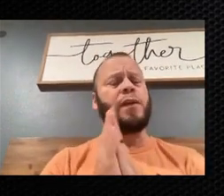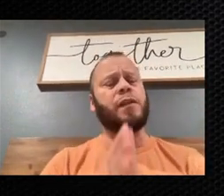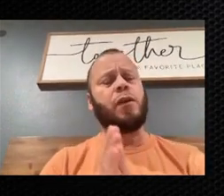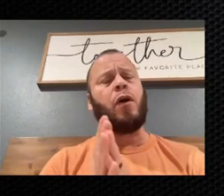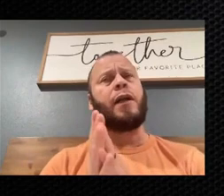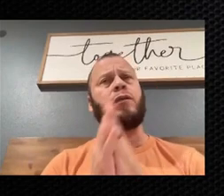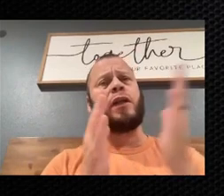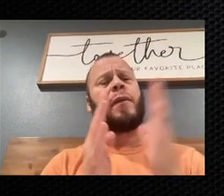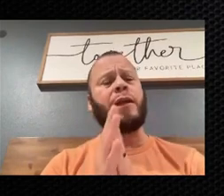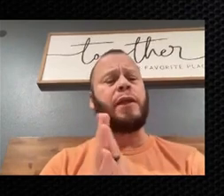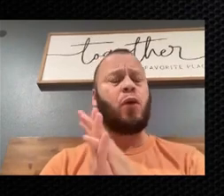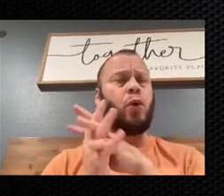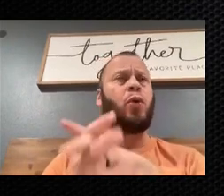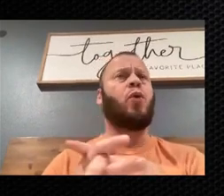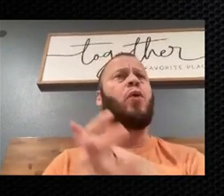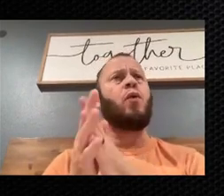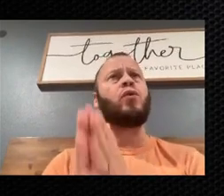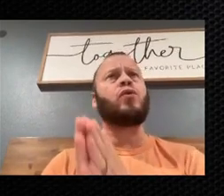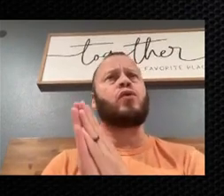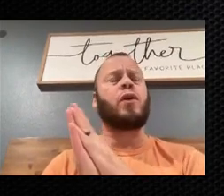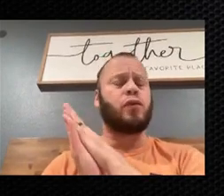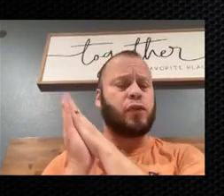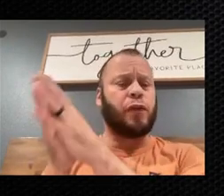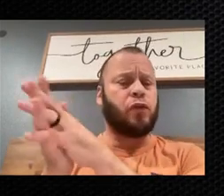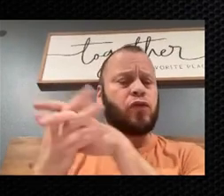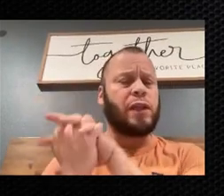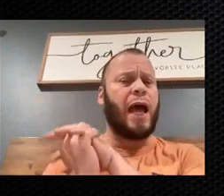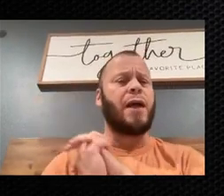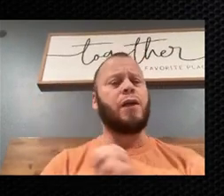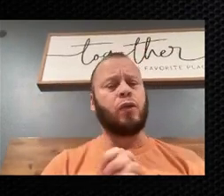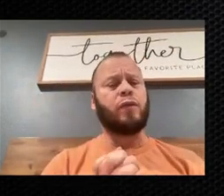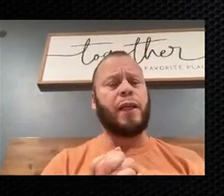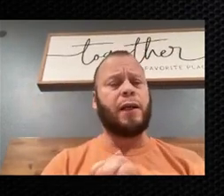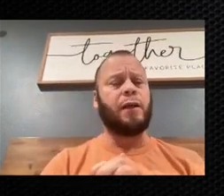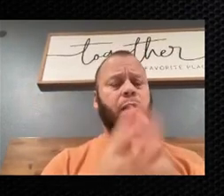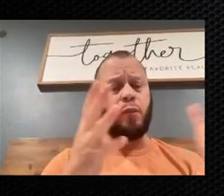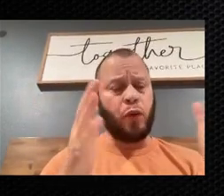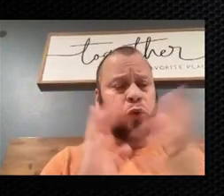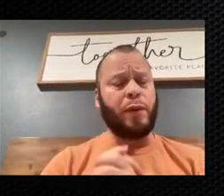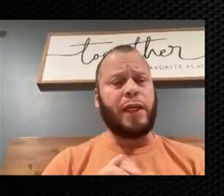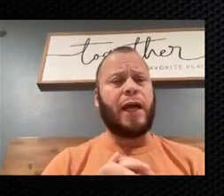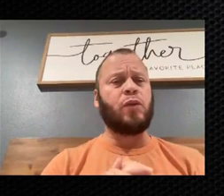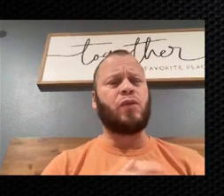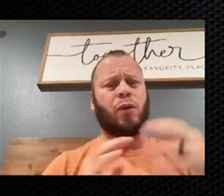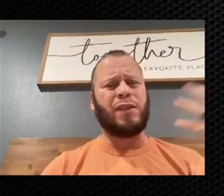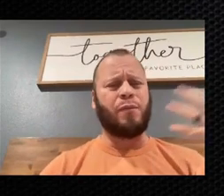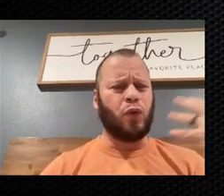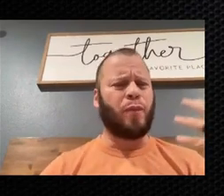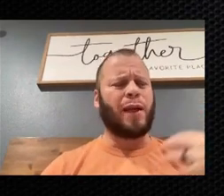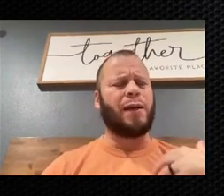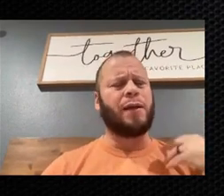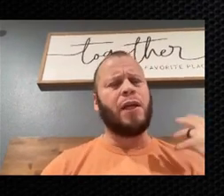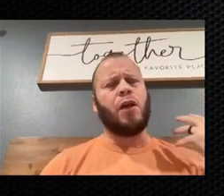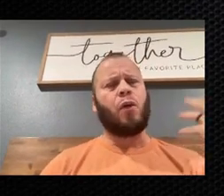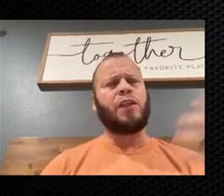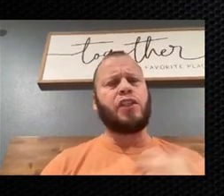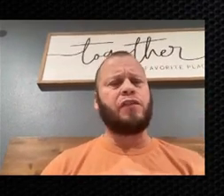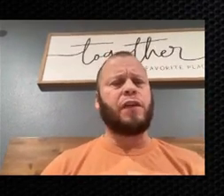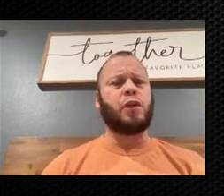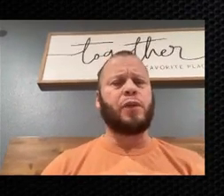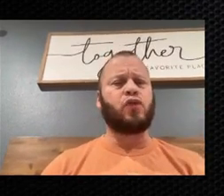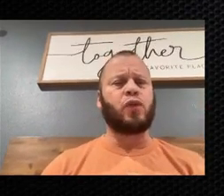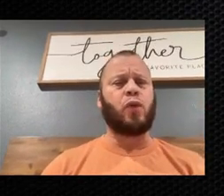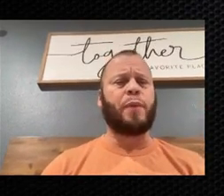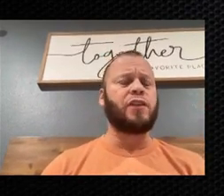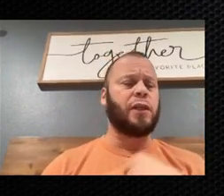vi que uma senhora dona Maria colocou um dos nossos vídeos lá no telegram Muito obrigado isso é uma coisa muito bacana quando